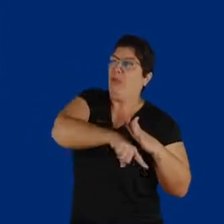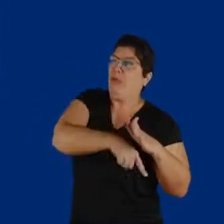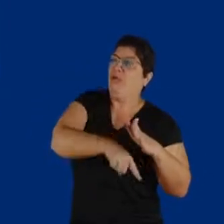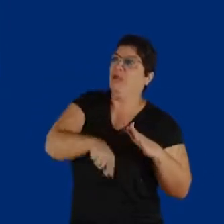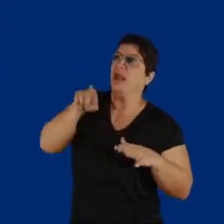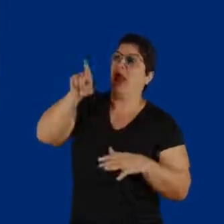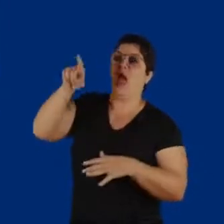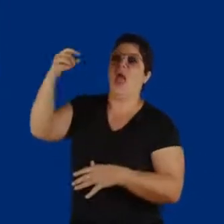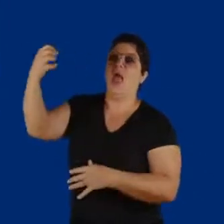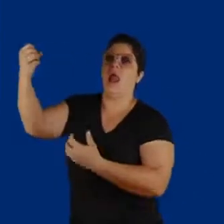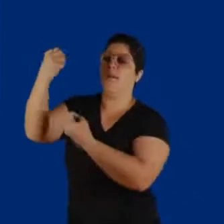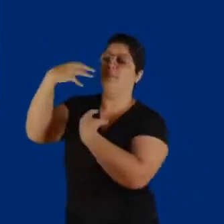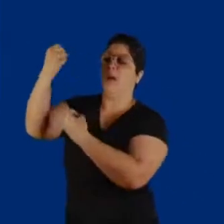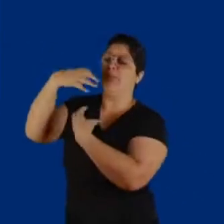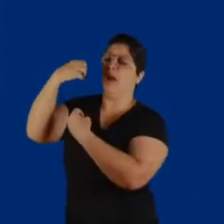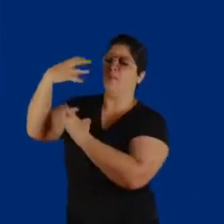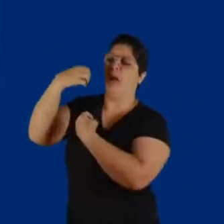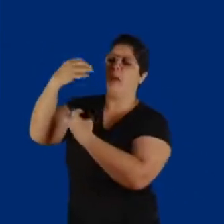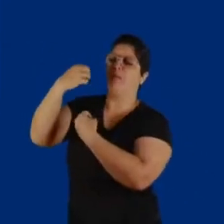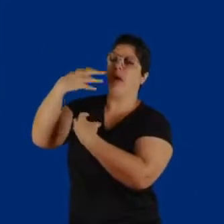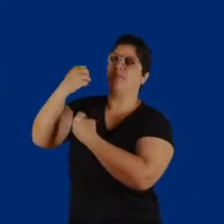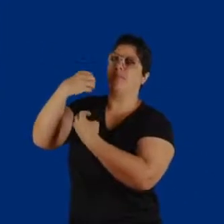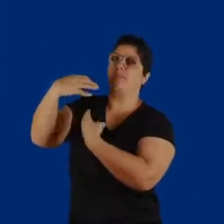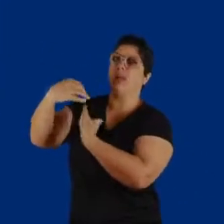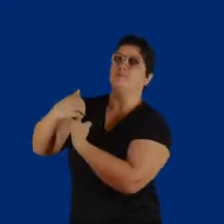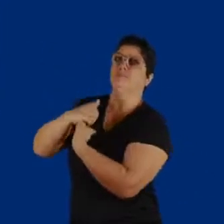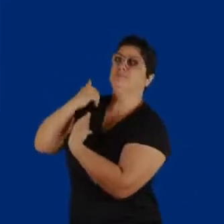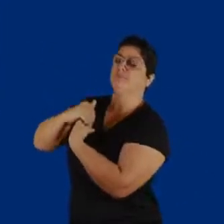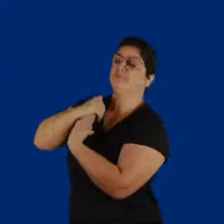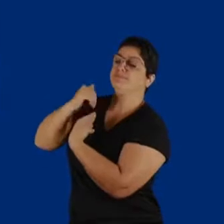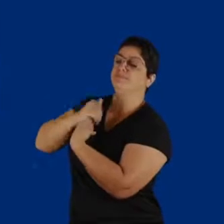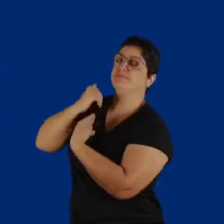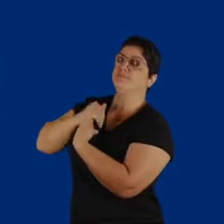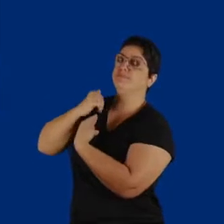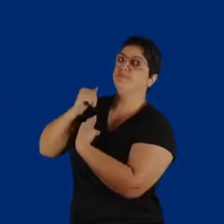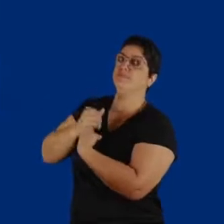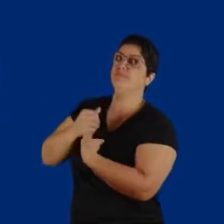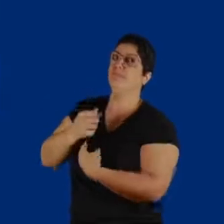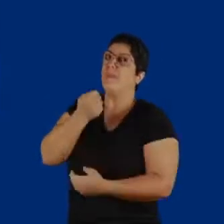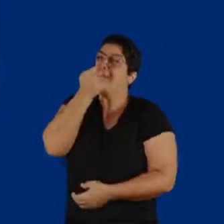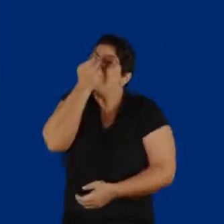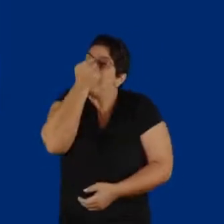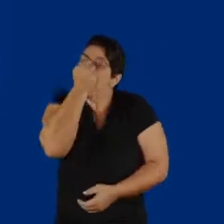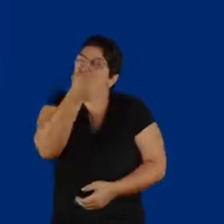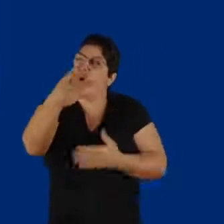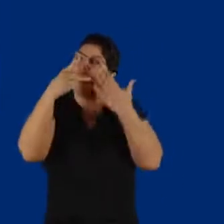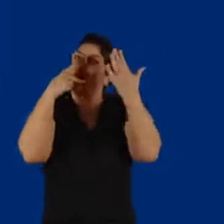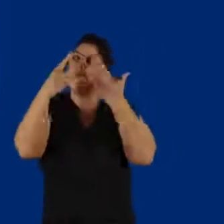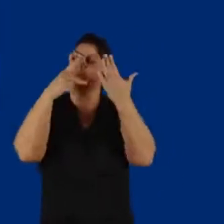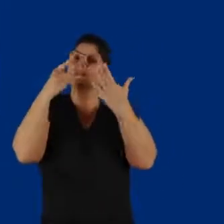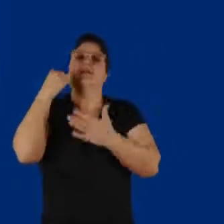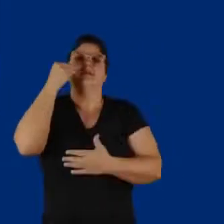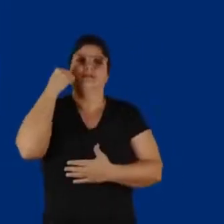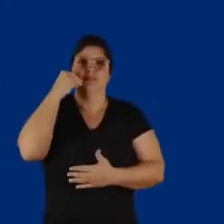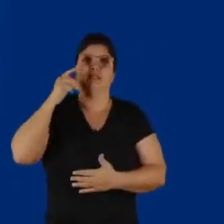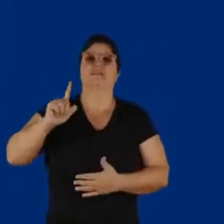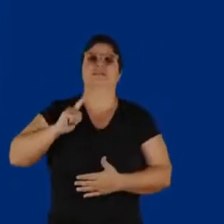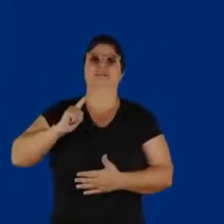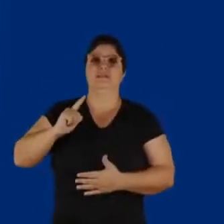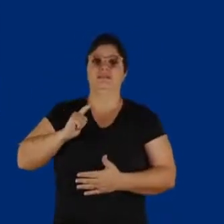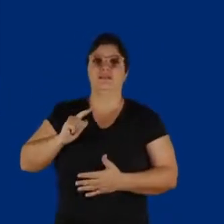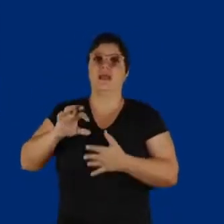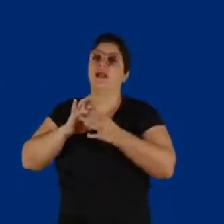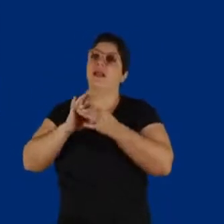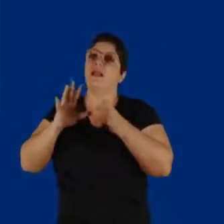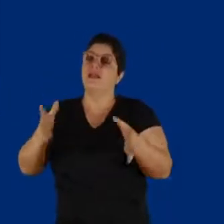com casos difíceis, que é uma coisa dificílima. Poucos psiquiatras têm essa experiência e têm essa disponibilidade para lidar com casos